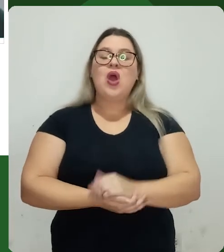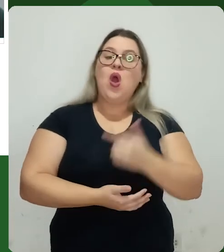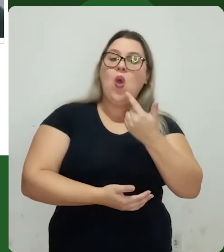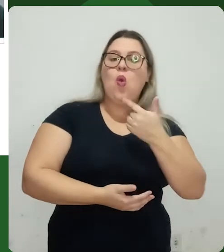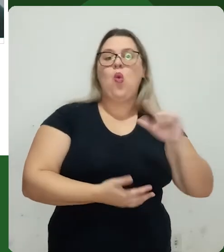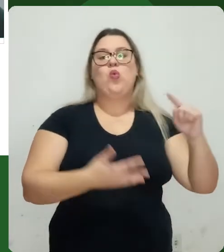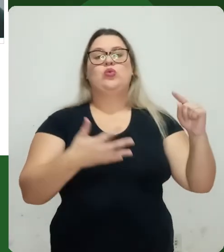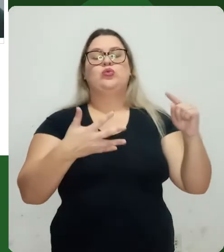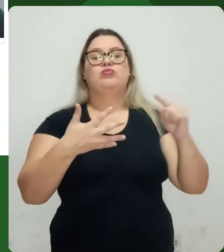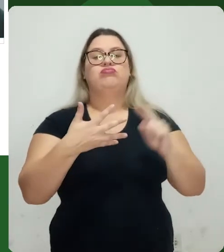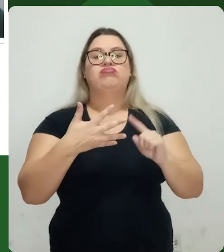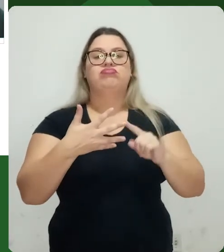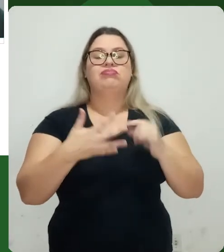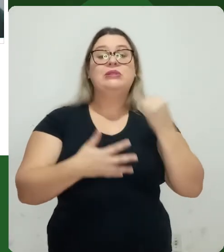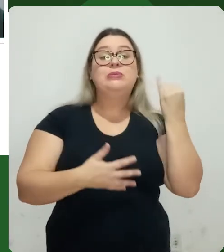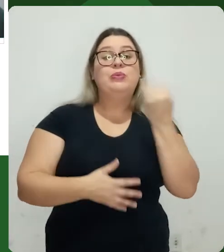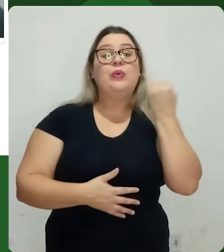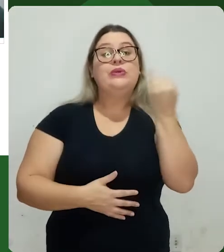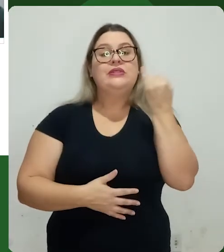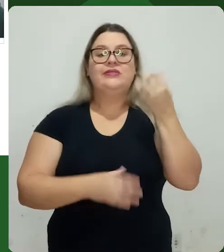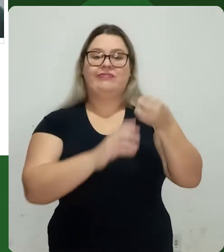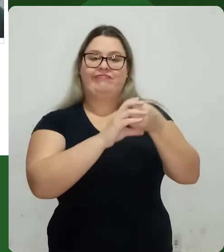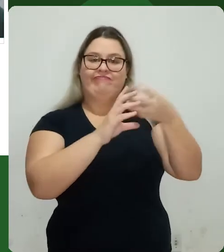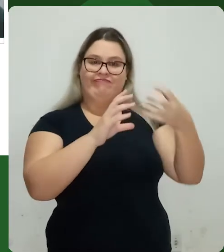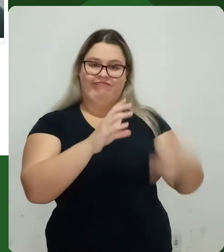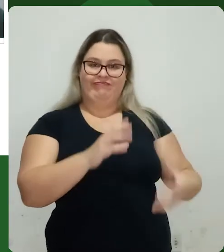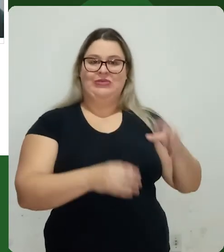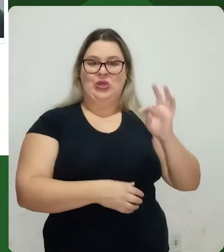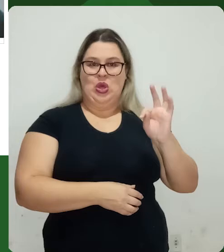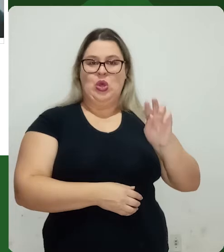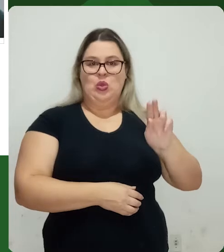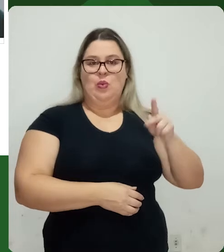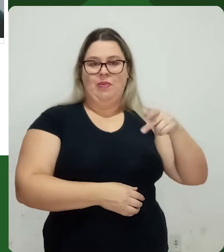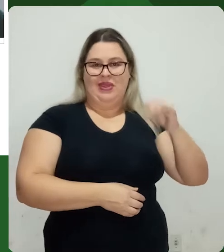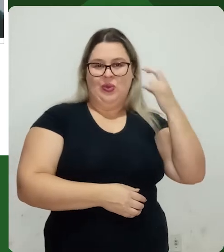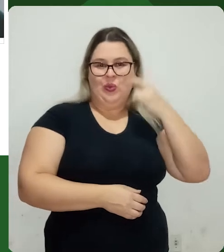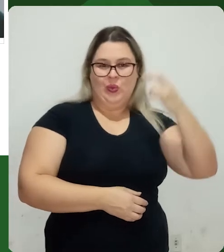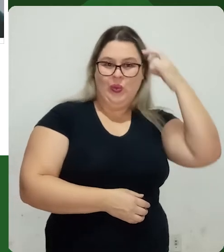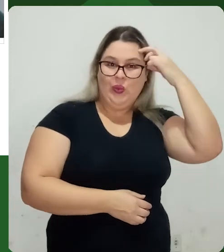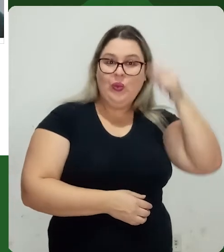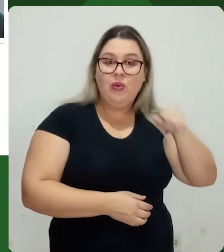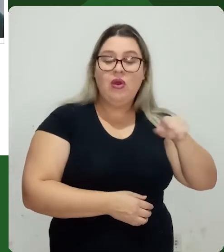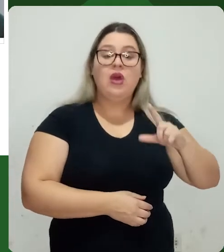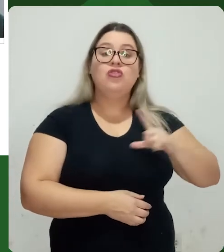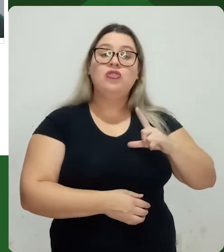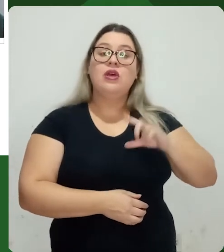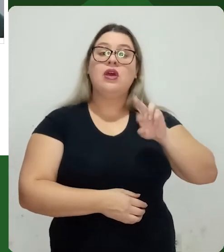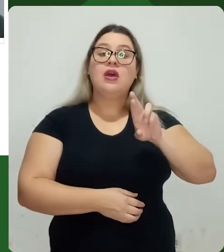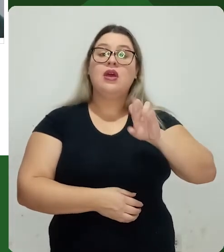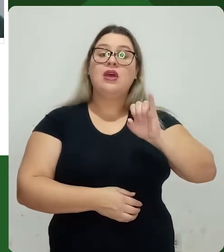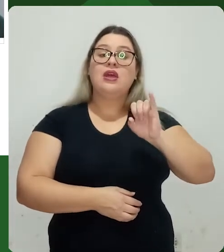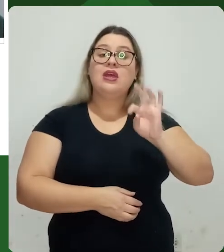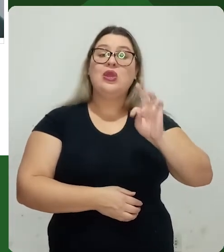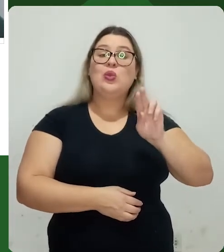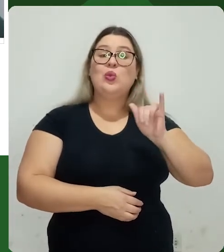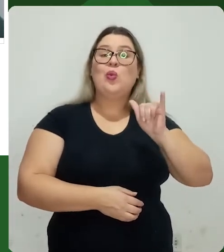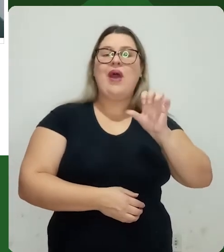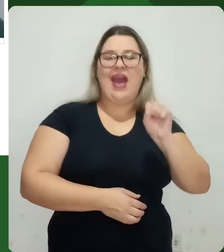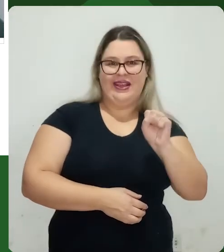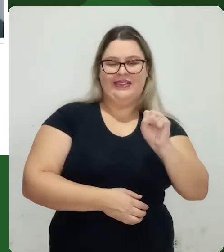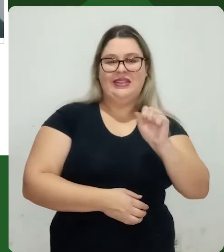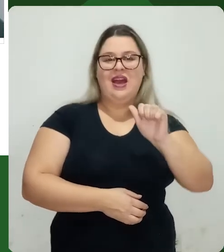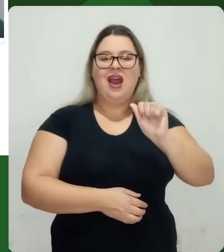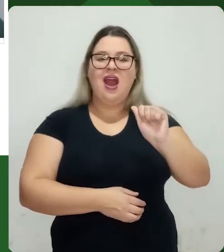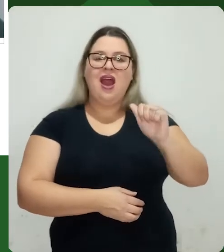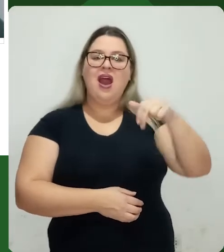E um outro elemento que vai ser importante na caracterização da cultura tupi é que eles tinham alguns